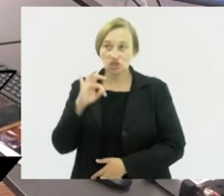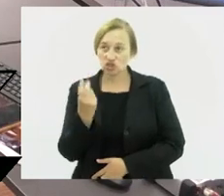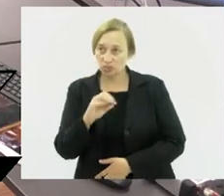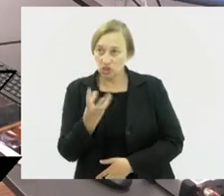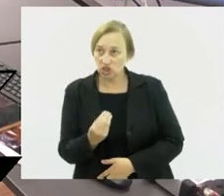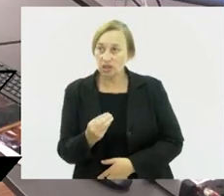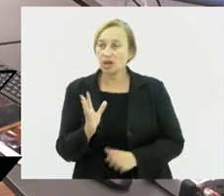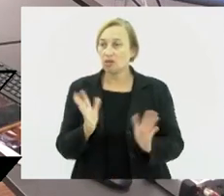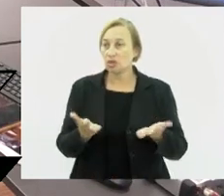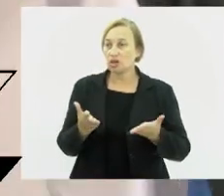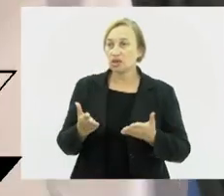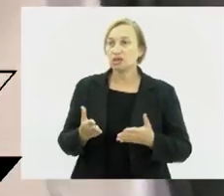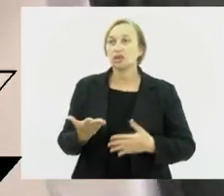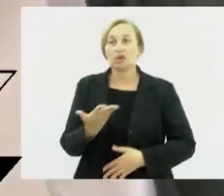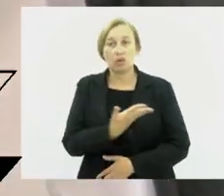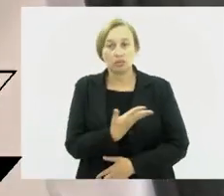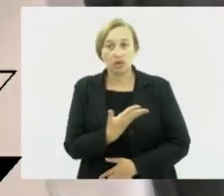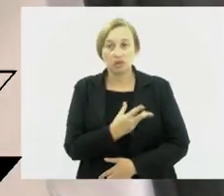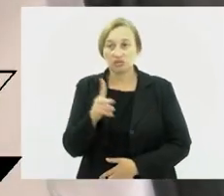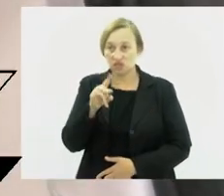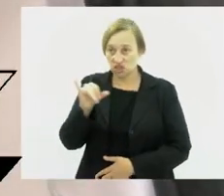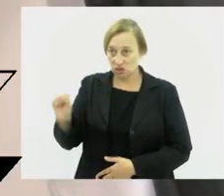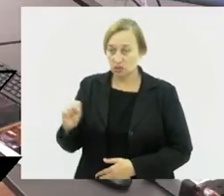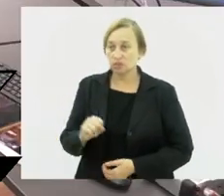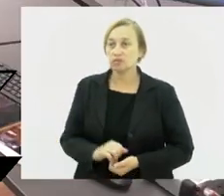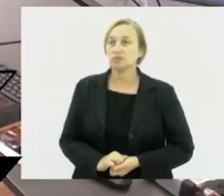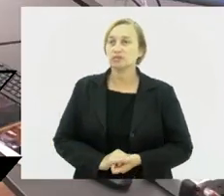para o nobre amigo Vinícius Cordeiro.